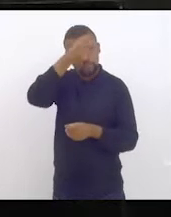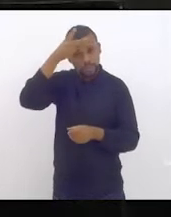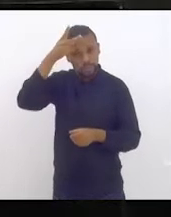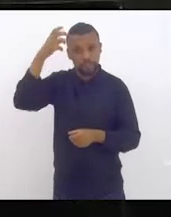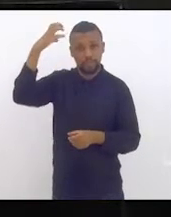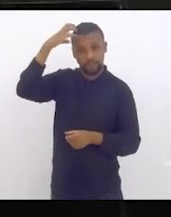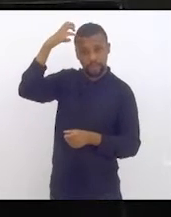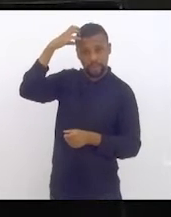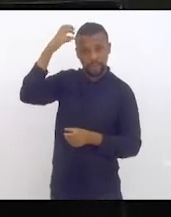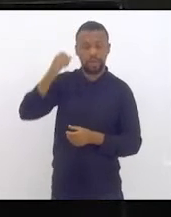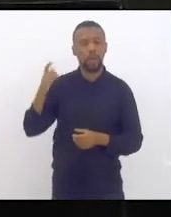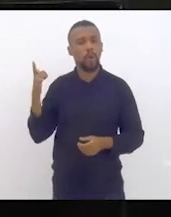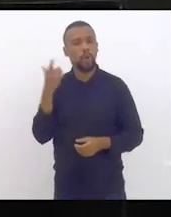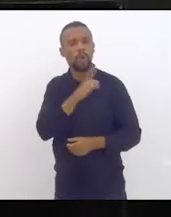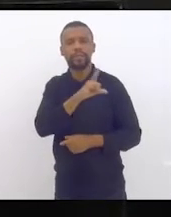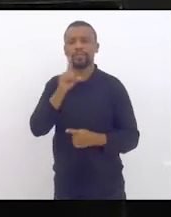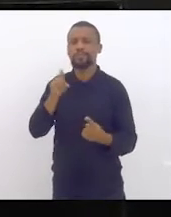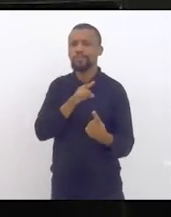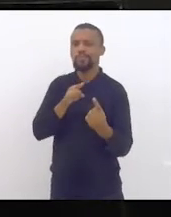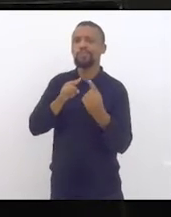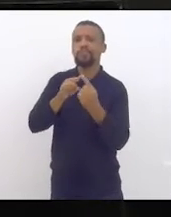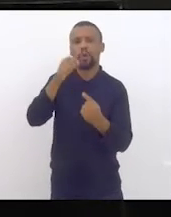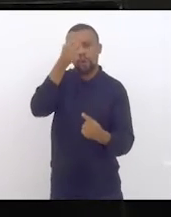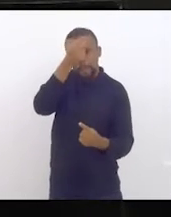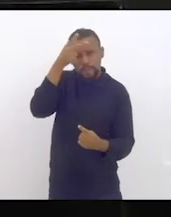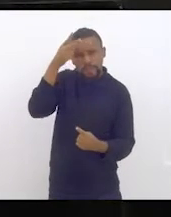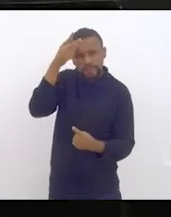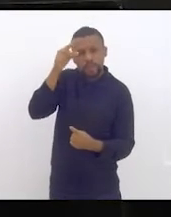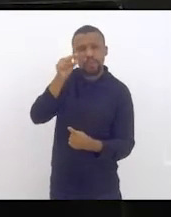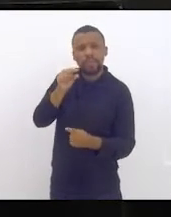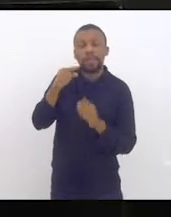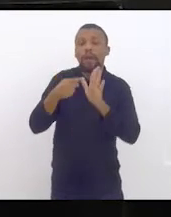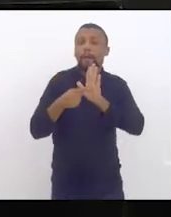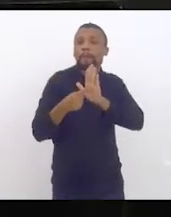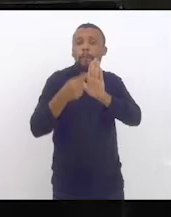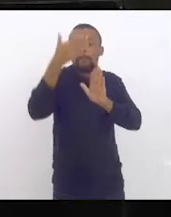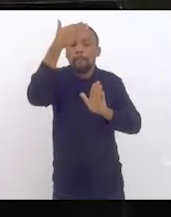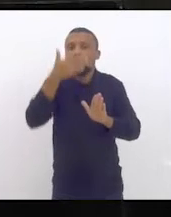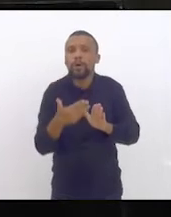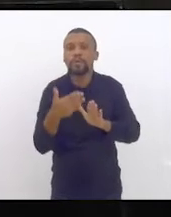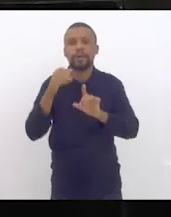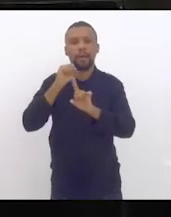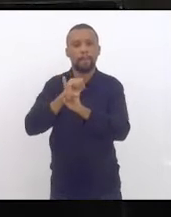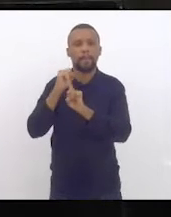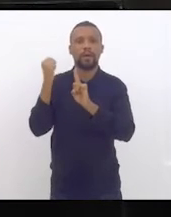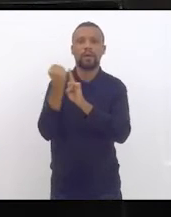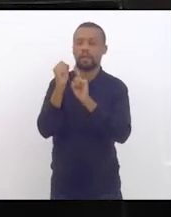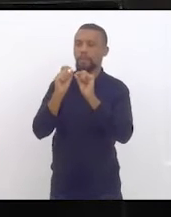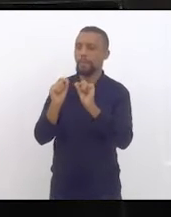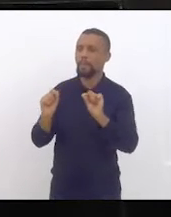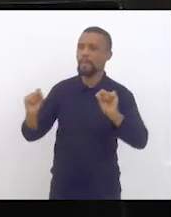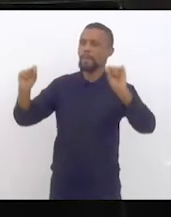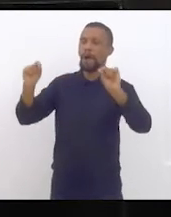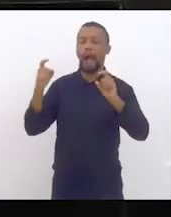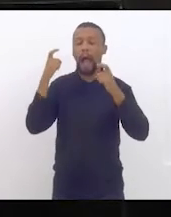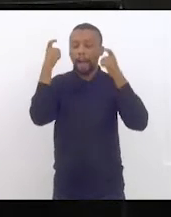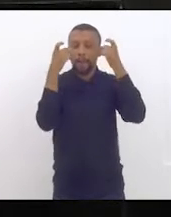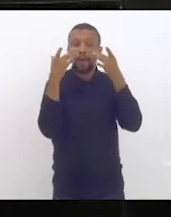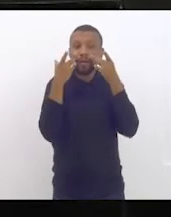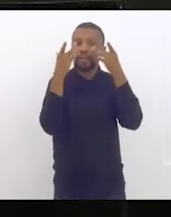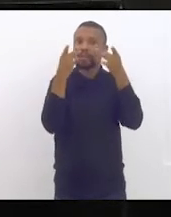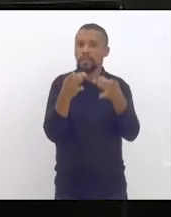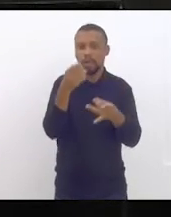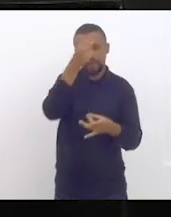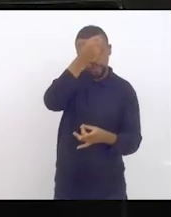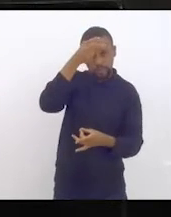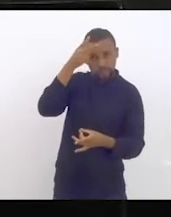que conseguiu o o seu município que era demonstrar para a sociedade a preocupação do governo Municipal